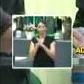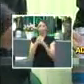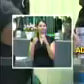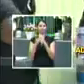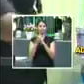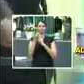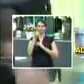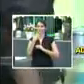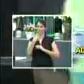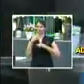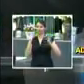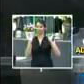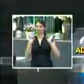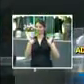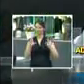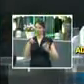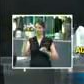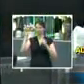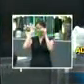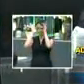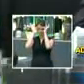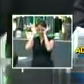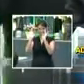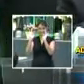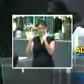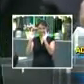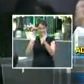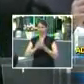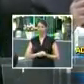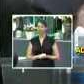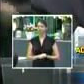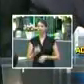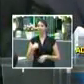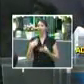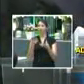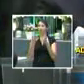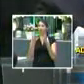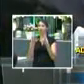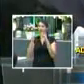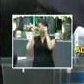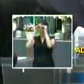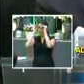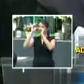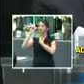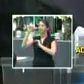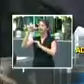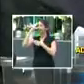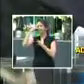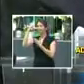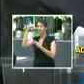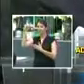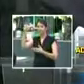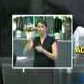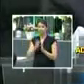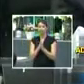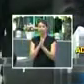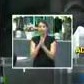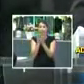demais. Deus é fiel. Quero glorificar a Deus por estar aqui. Enquanto você abre a sua